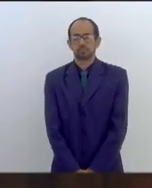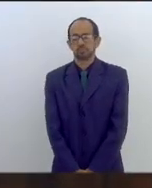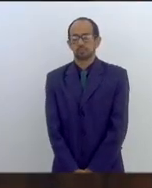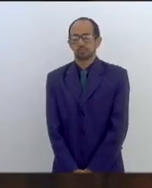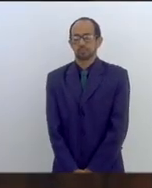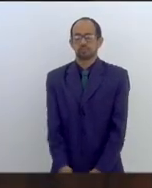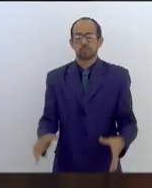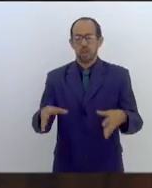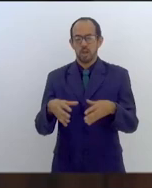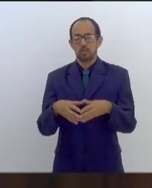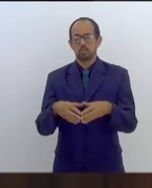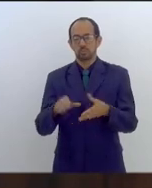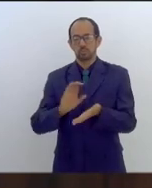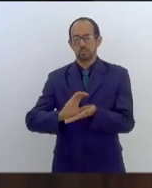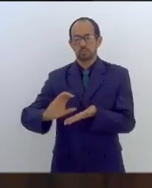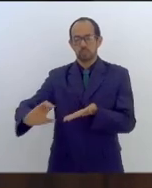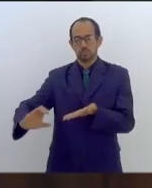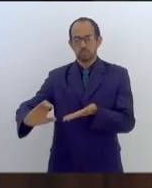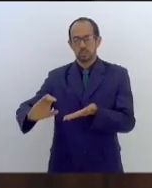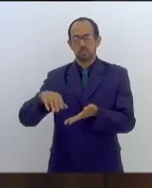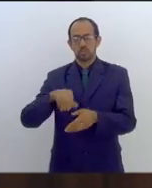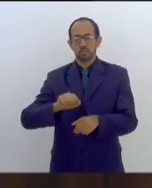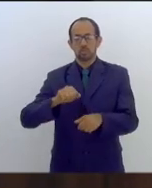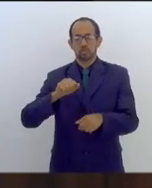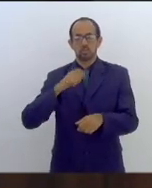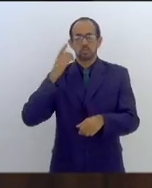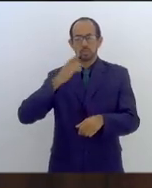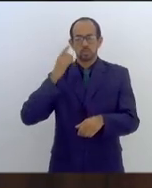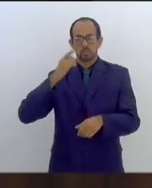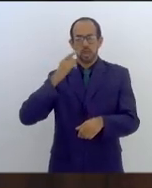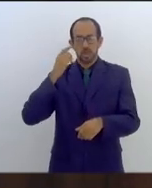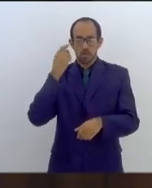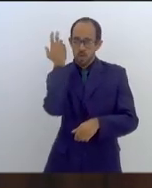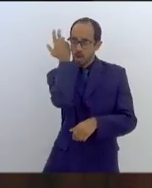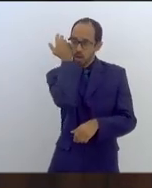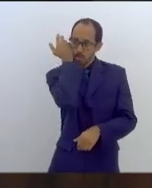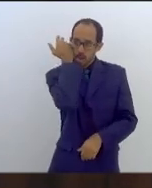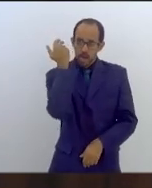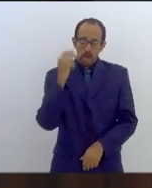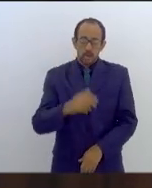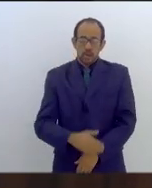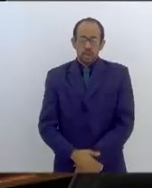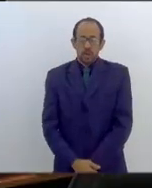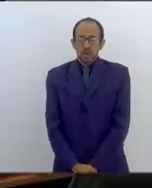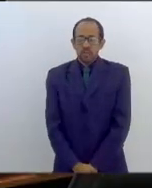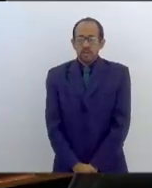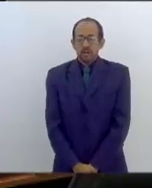Pela Comissão de Orçamento, deputado Eliomar Coelho.